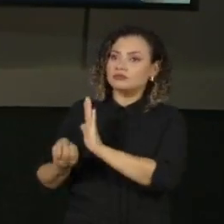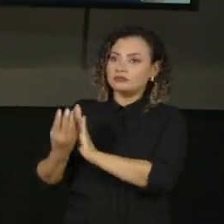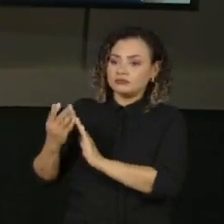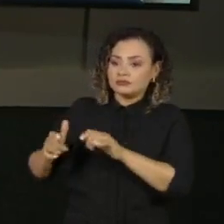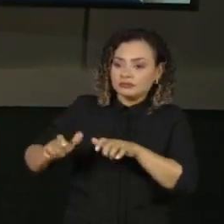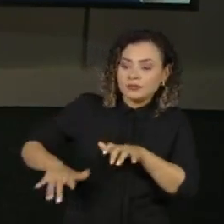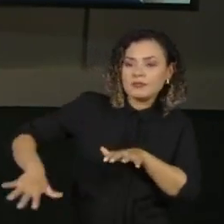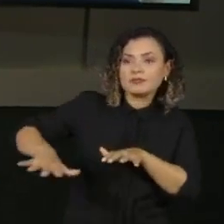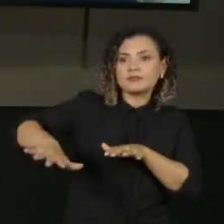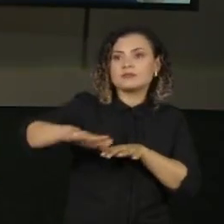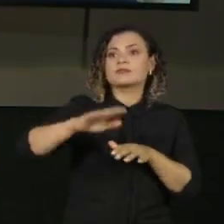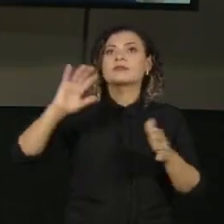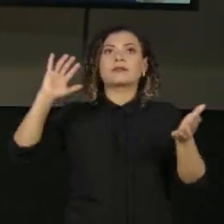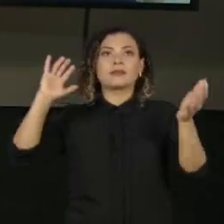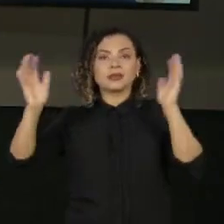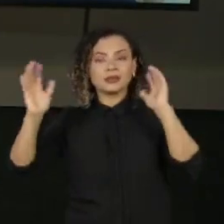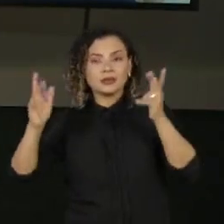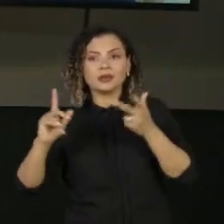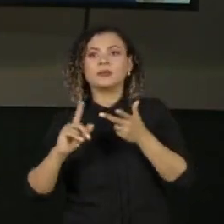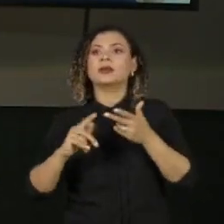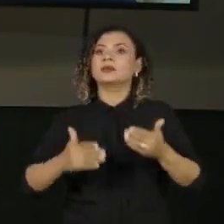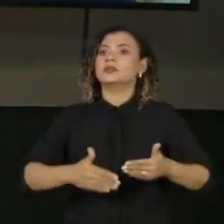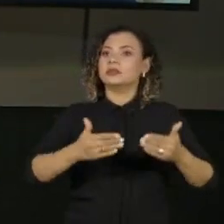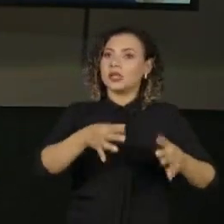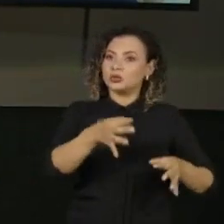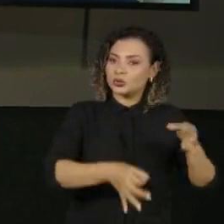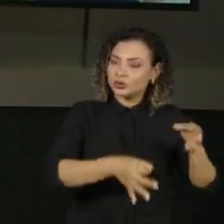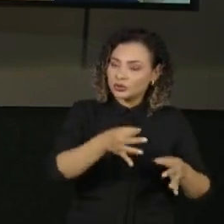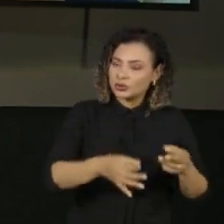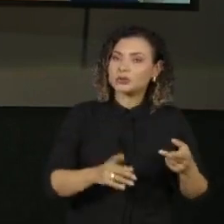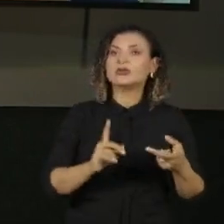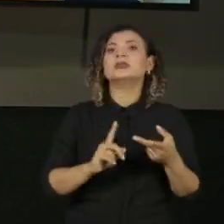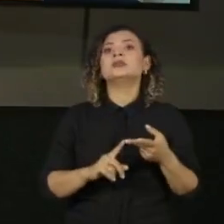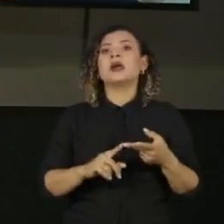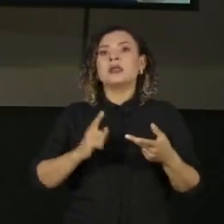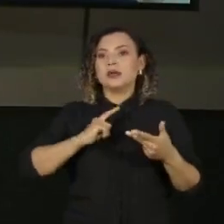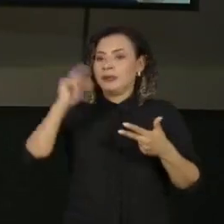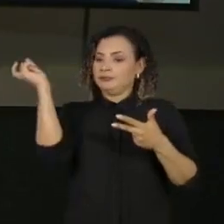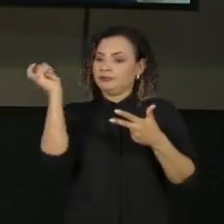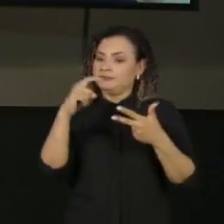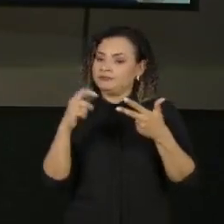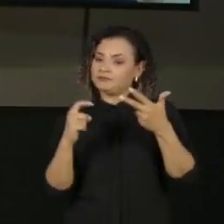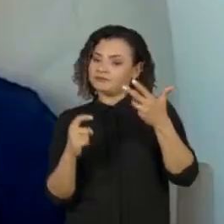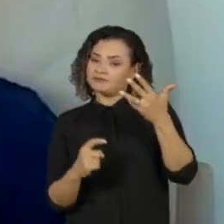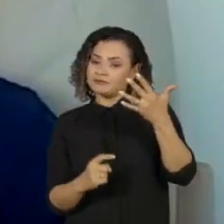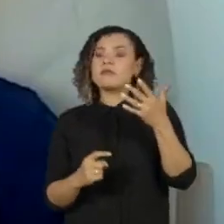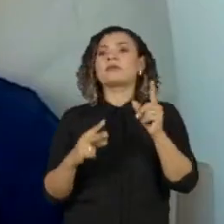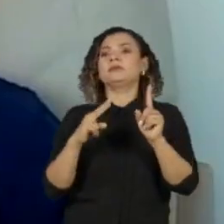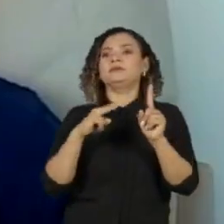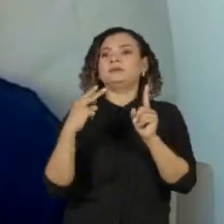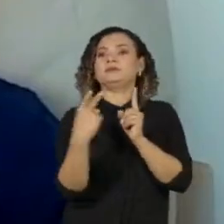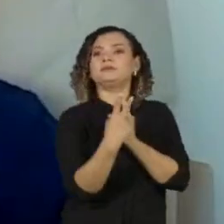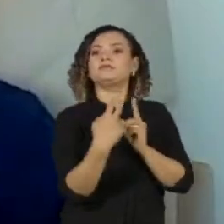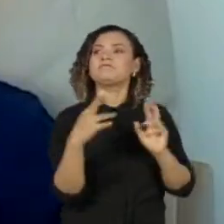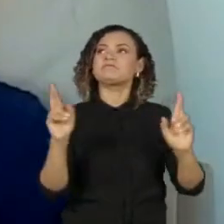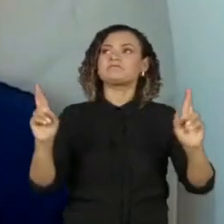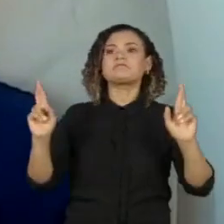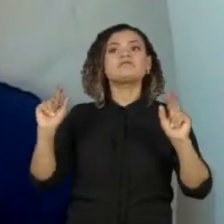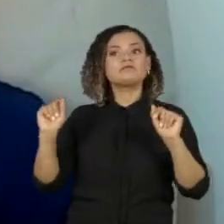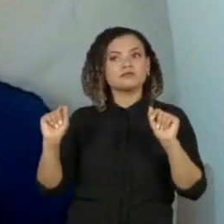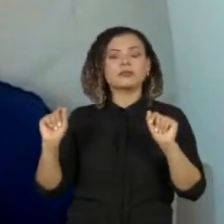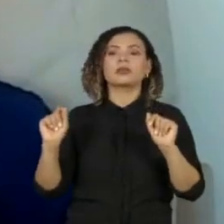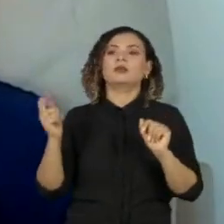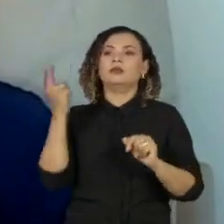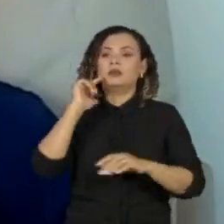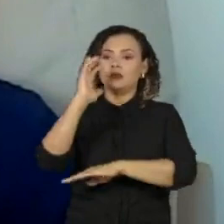voltadas para a questão climática, o próprio Ministério da Justiça. Existe uma perspectiva de que essa política de combate